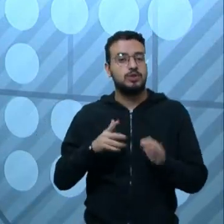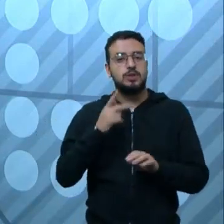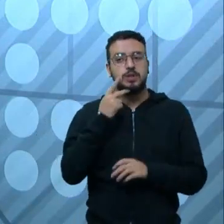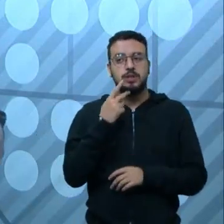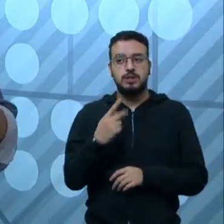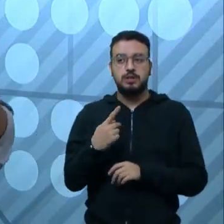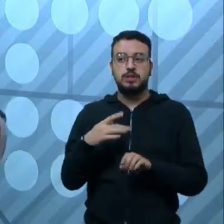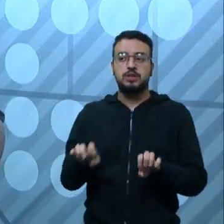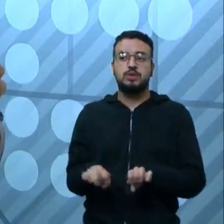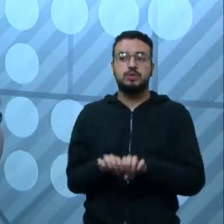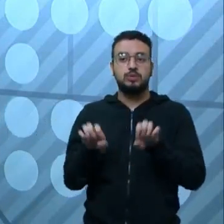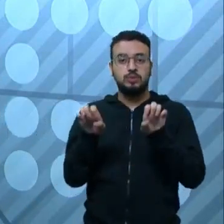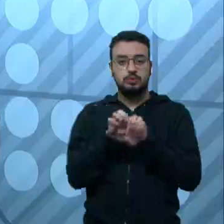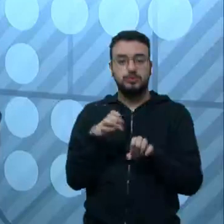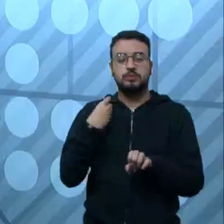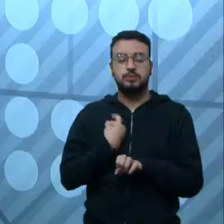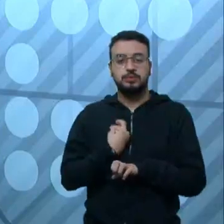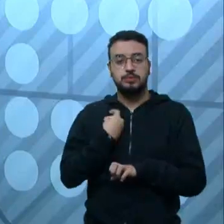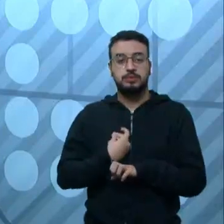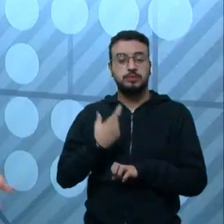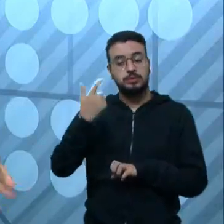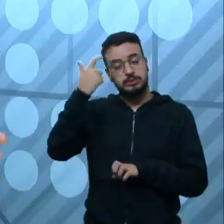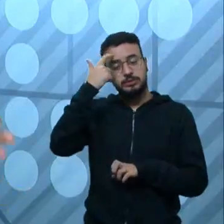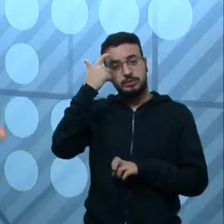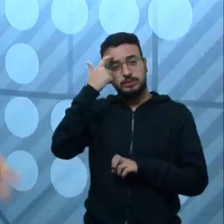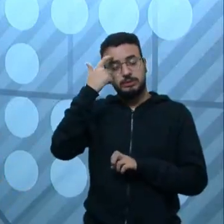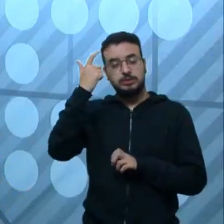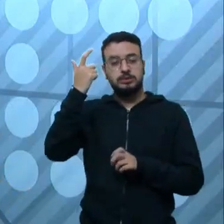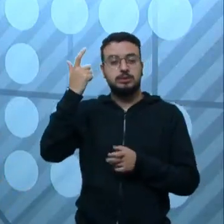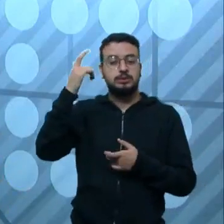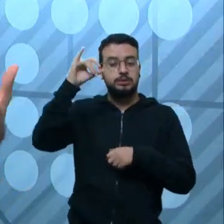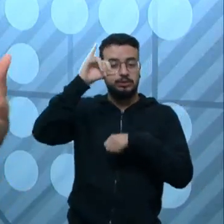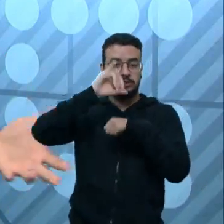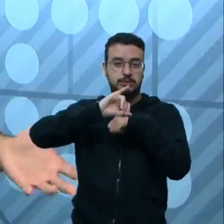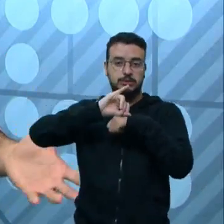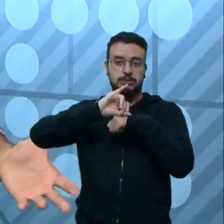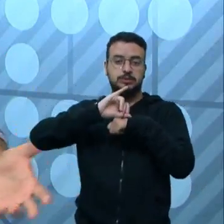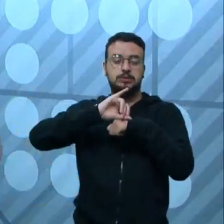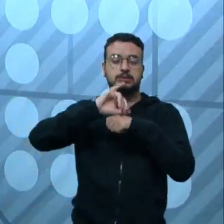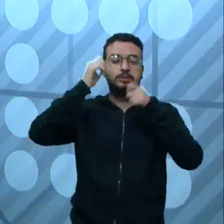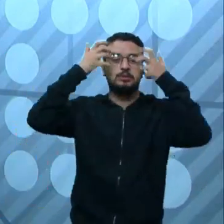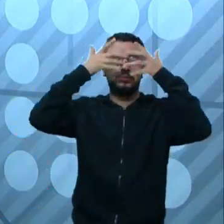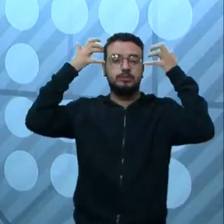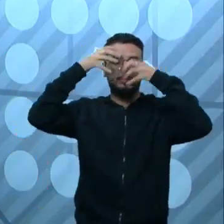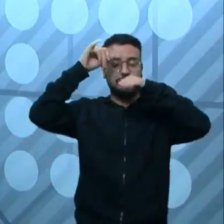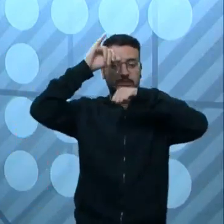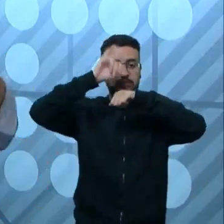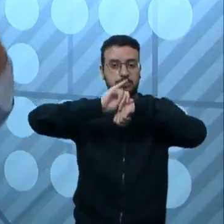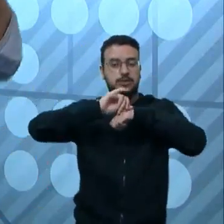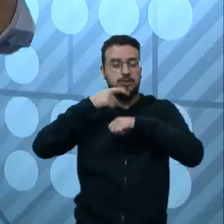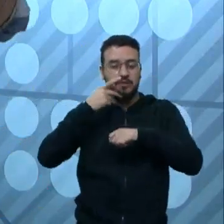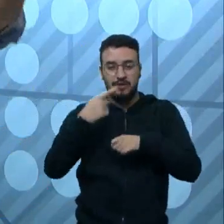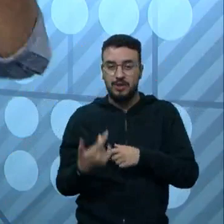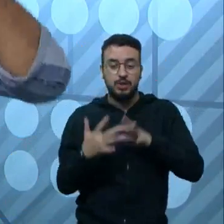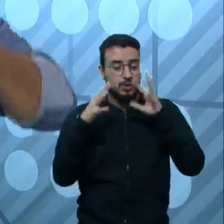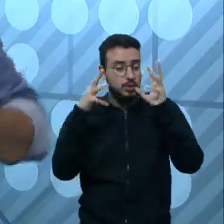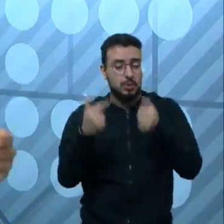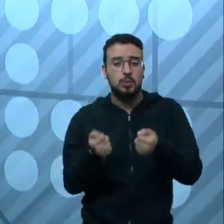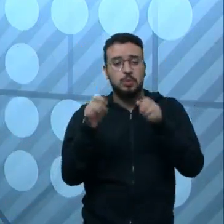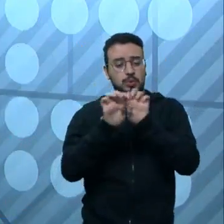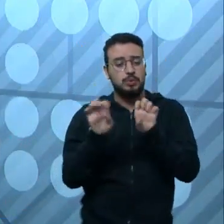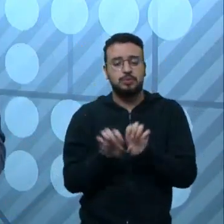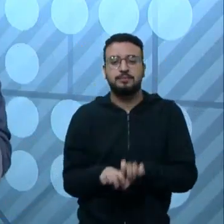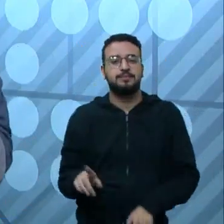estruturas presentes no sistema nervoso central. Ah, professor, você falou de todas as estruturas? Não, tá? Não, é que nem não falei de